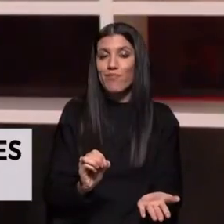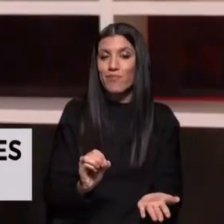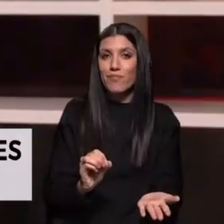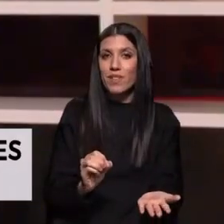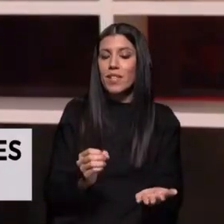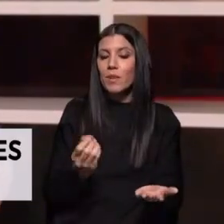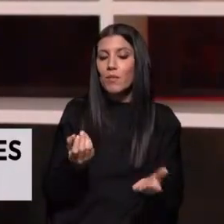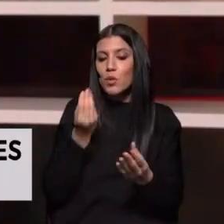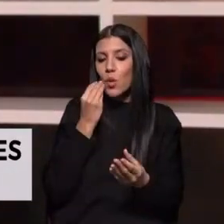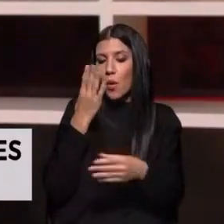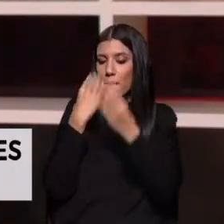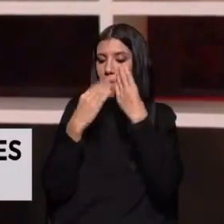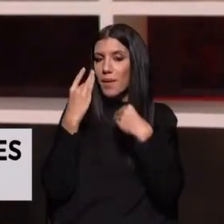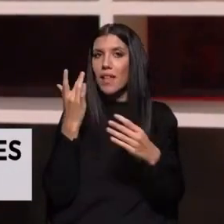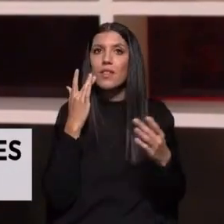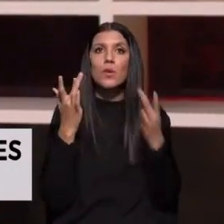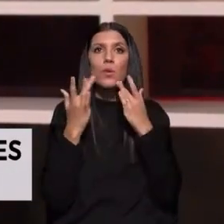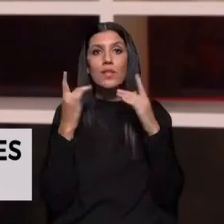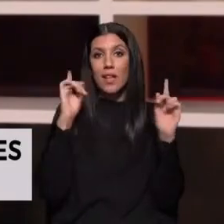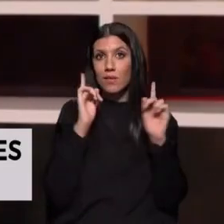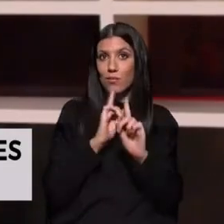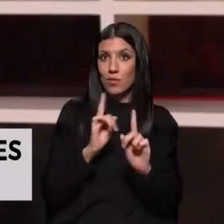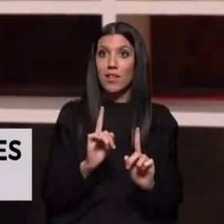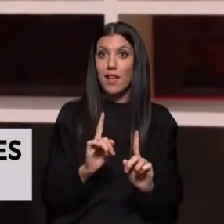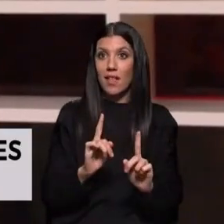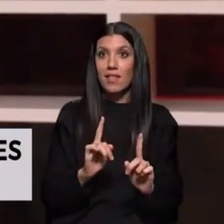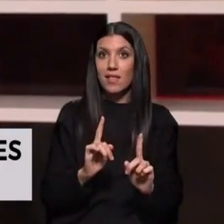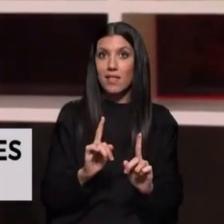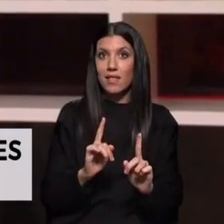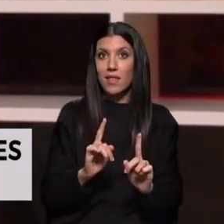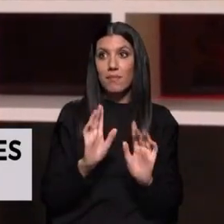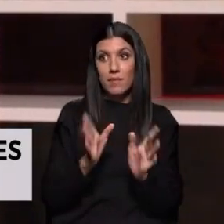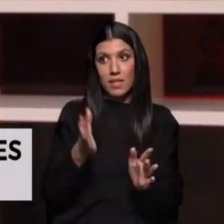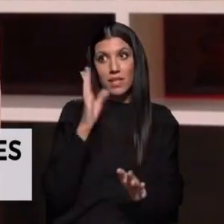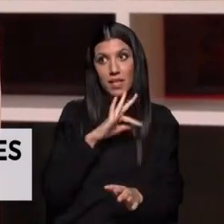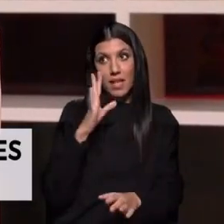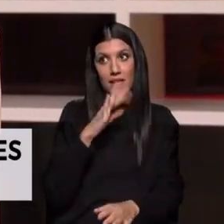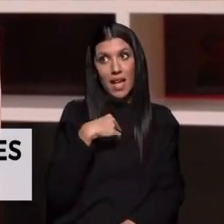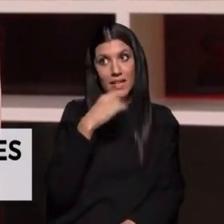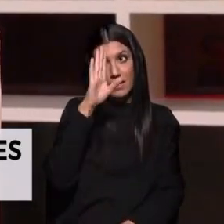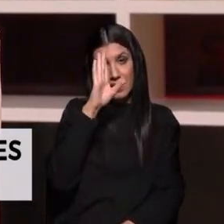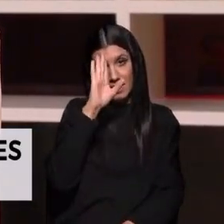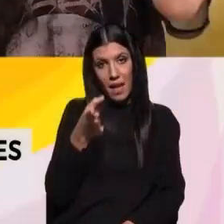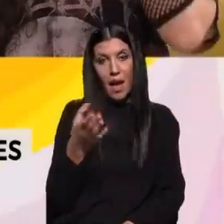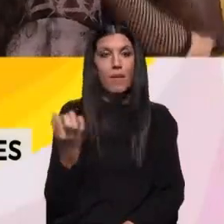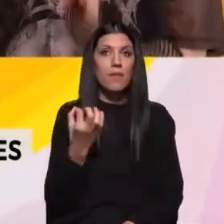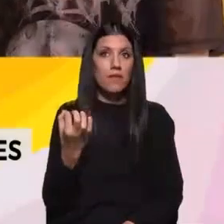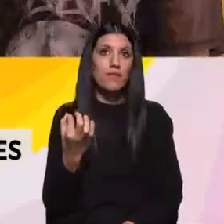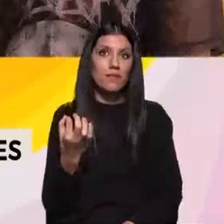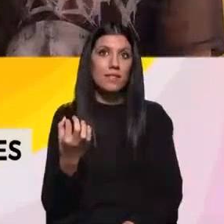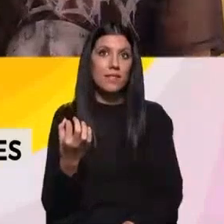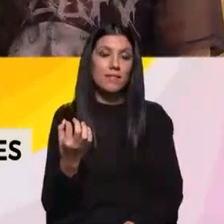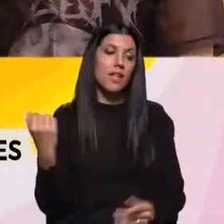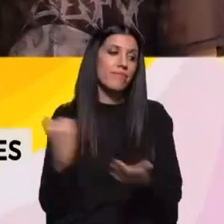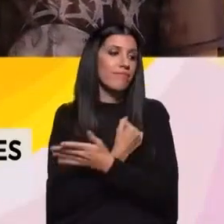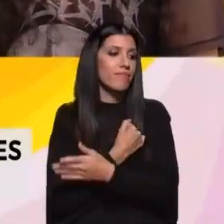melhor, como é que se aprende isto do teatro musical? Convém à partida saber-se cantar, não é? Convém, sim, convém saber-se cantar. Já não podia participar,